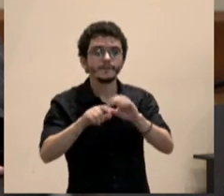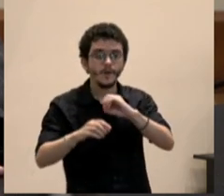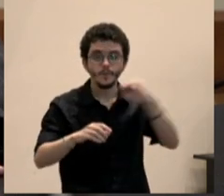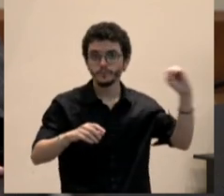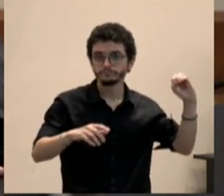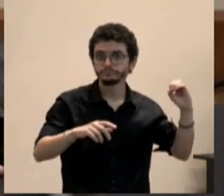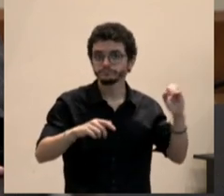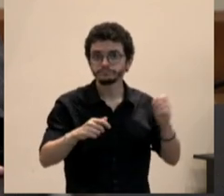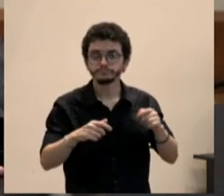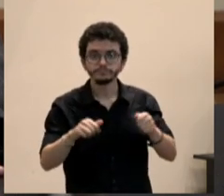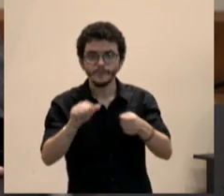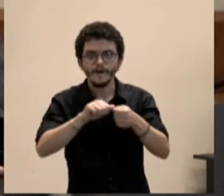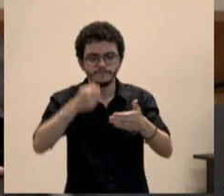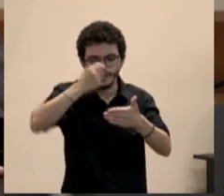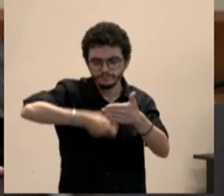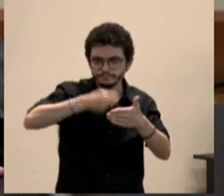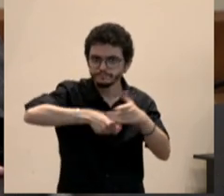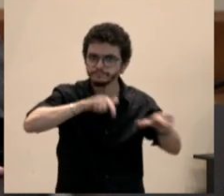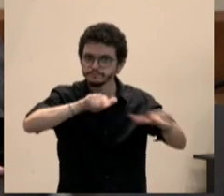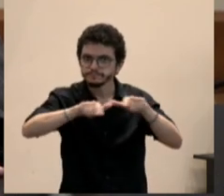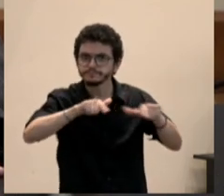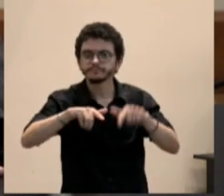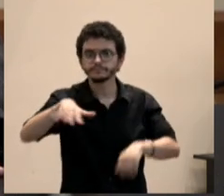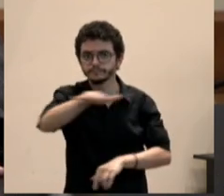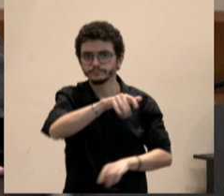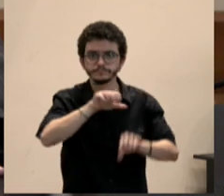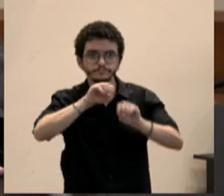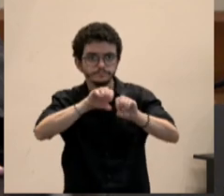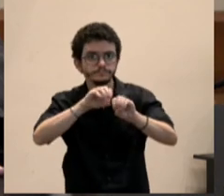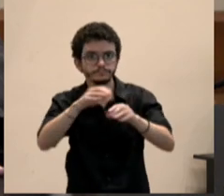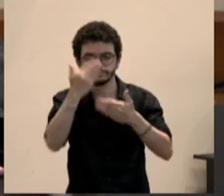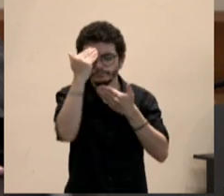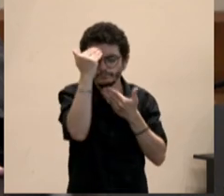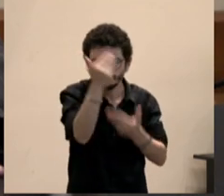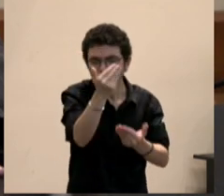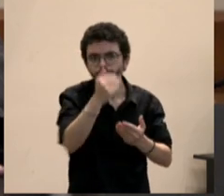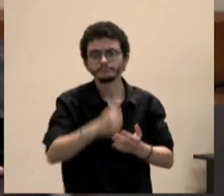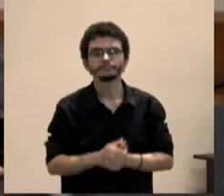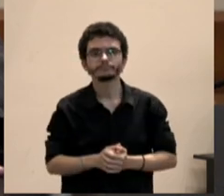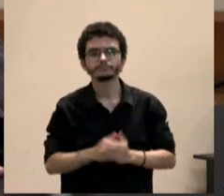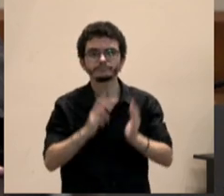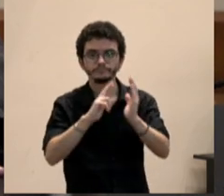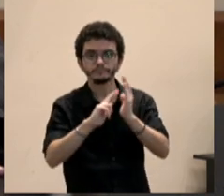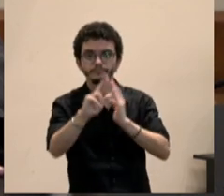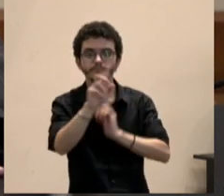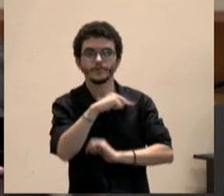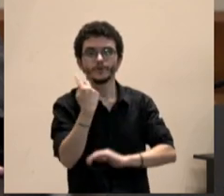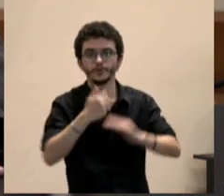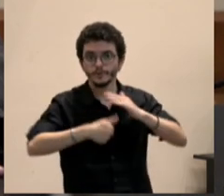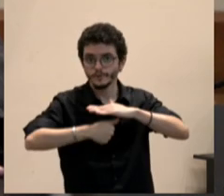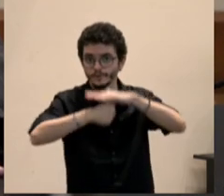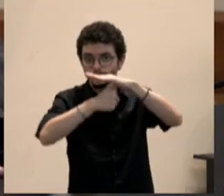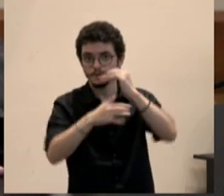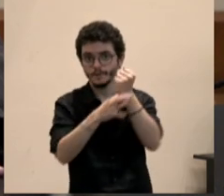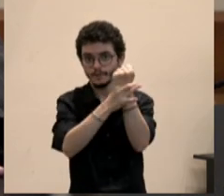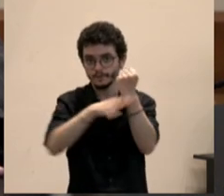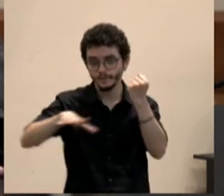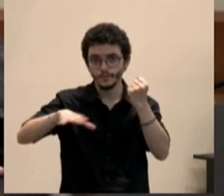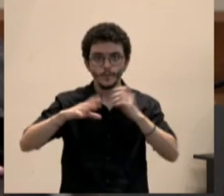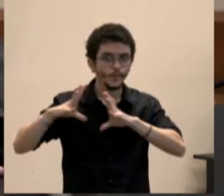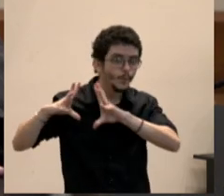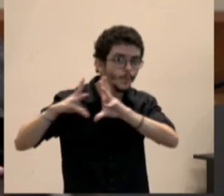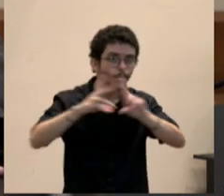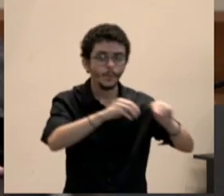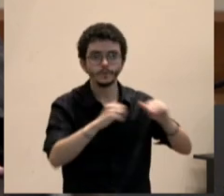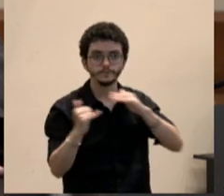dos trabalhadores em educação. Muito obrigada. Em nome do nosso reitor de São José, todos os